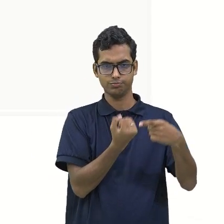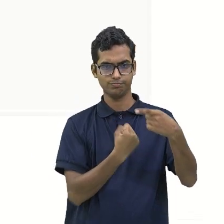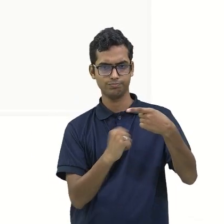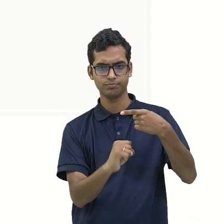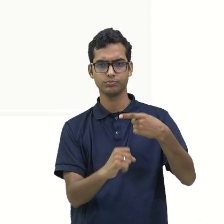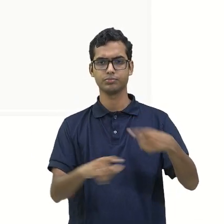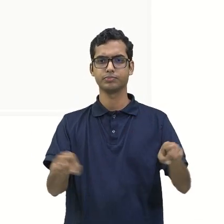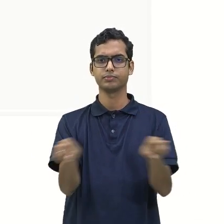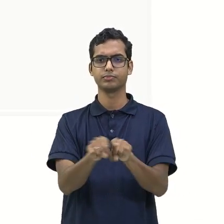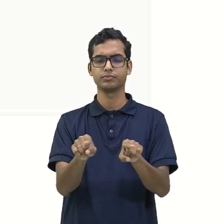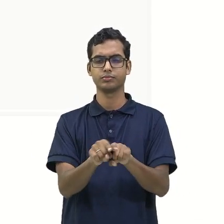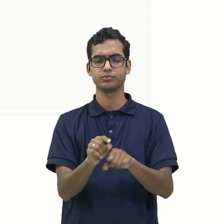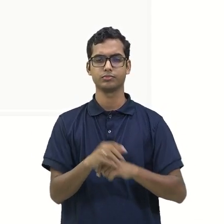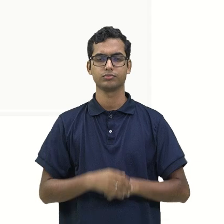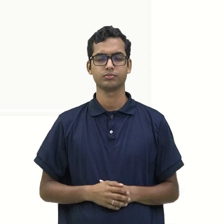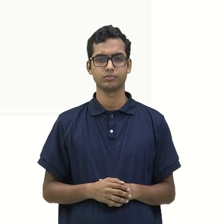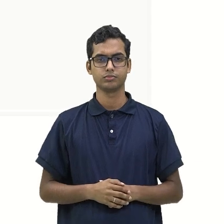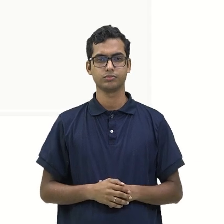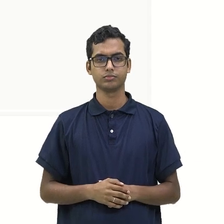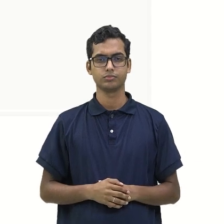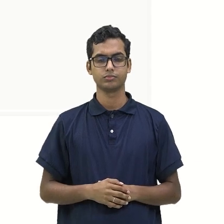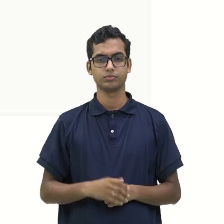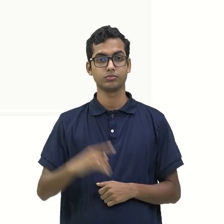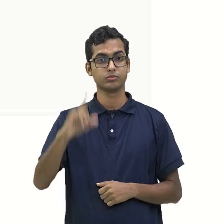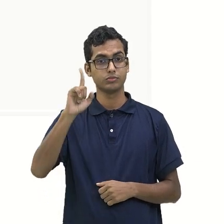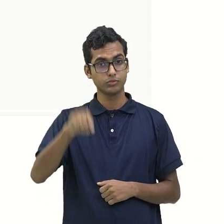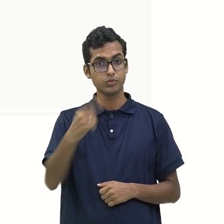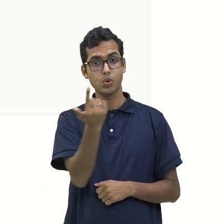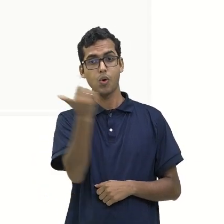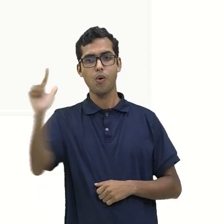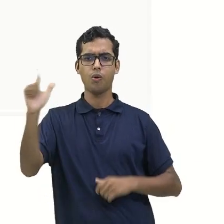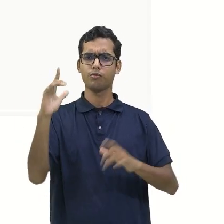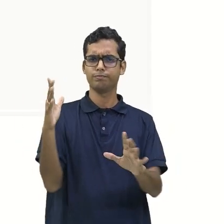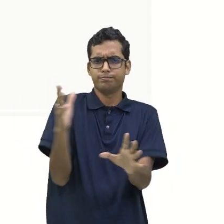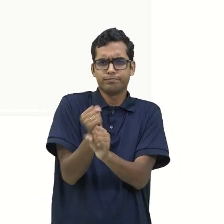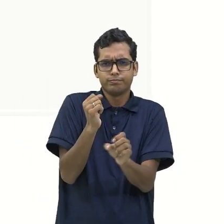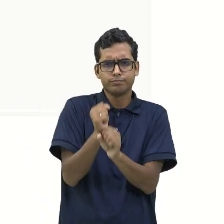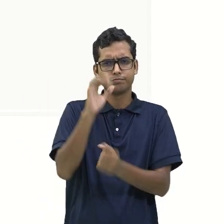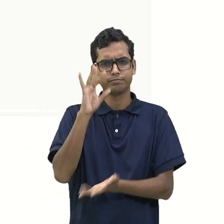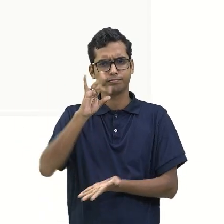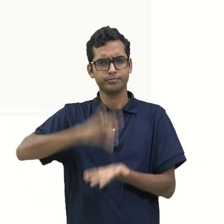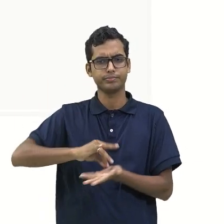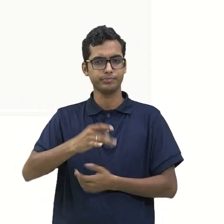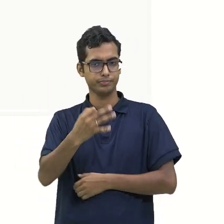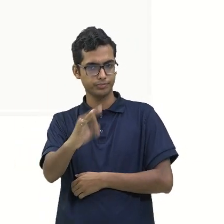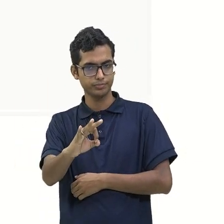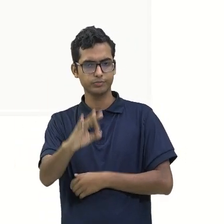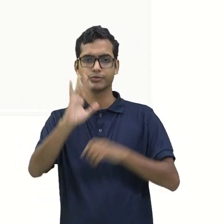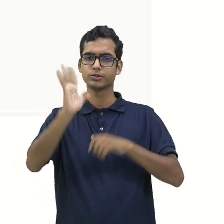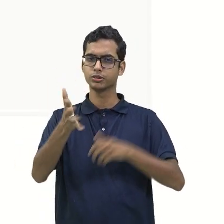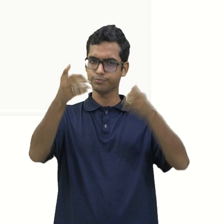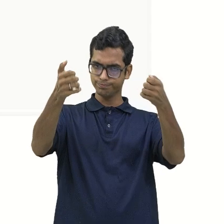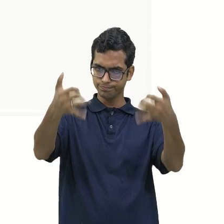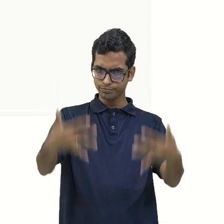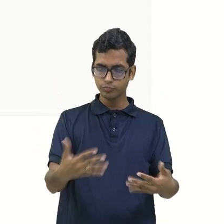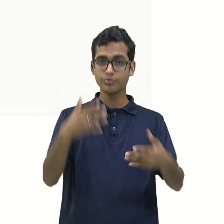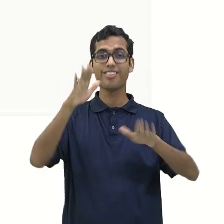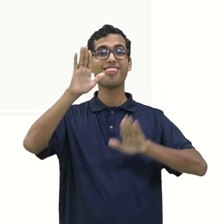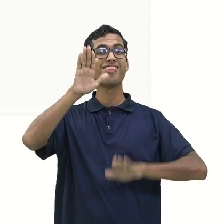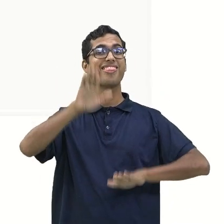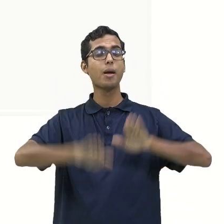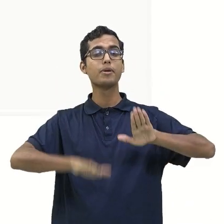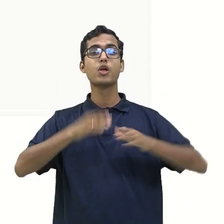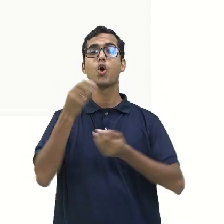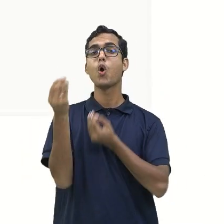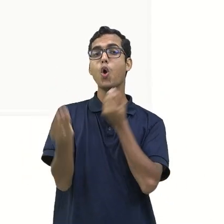8, tá? Então, já seria uma outra razão, tá? Mas, como eu falei, tudo vai depender de como vai